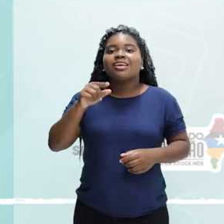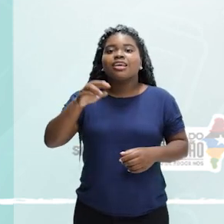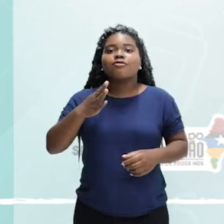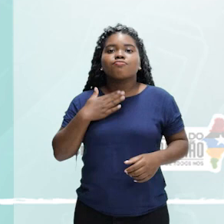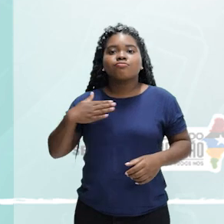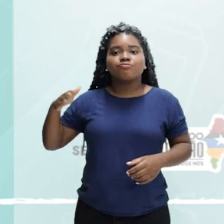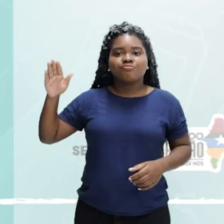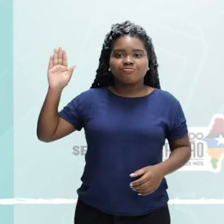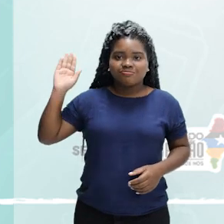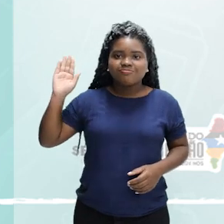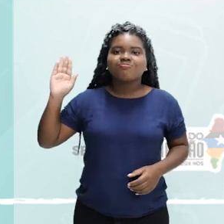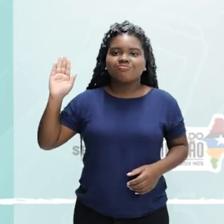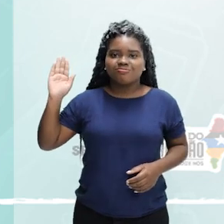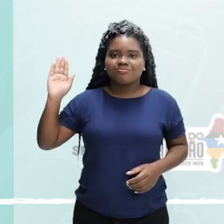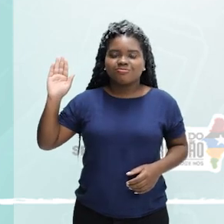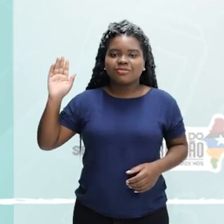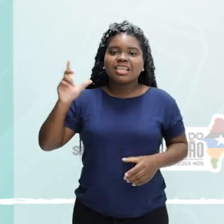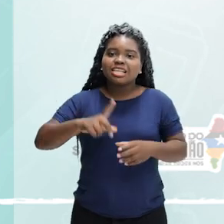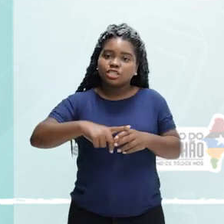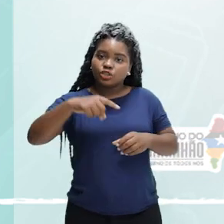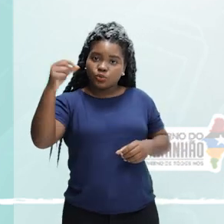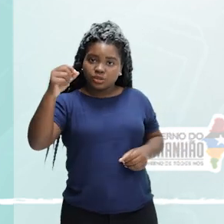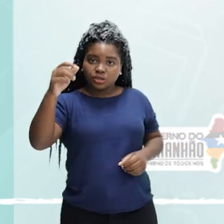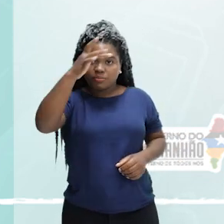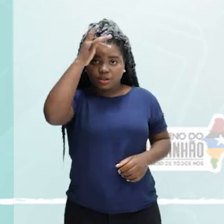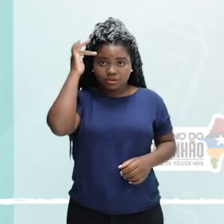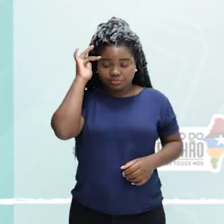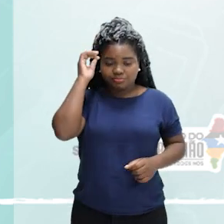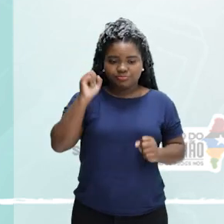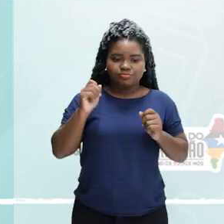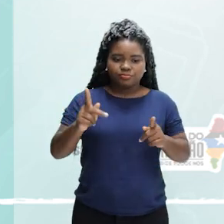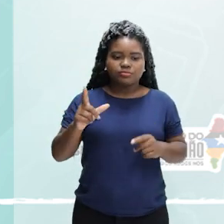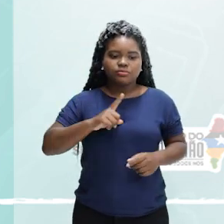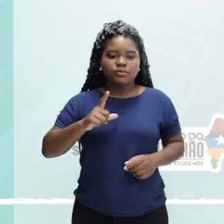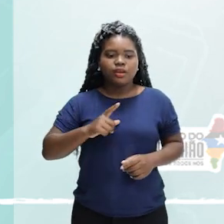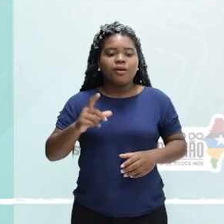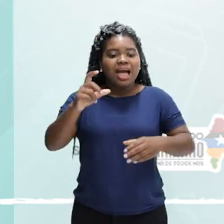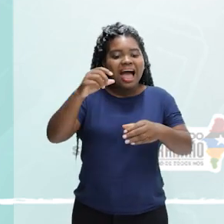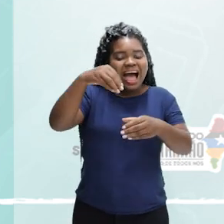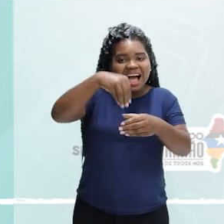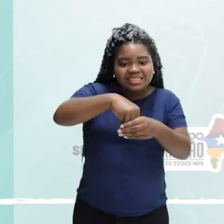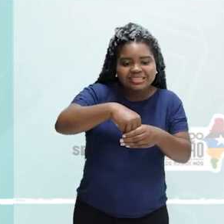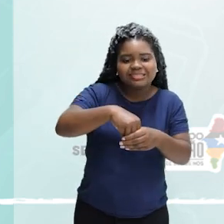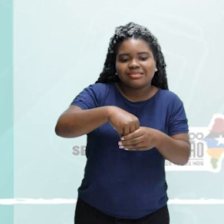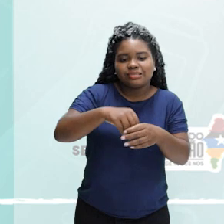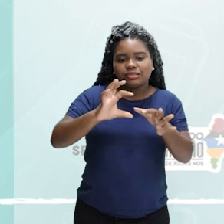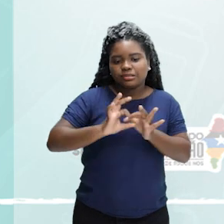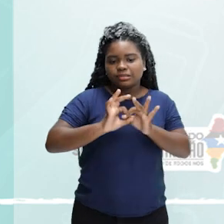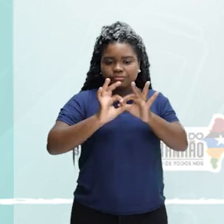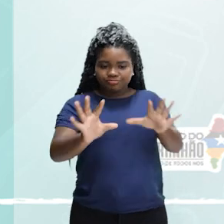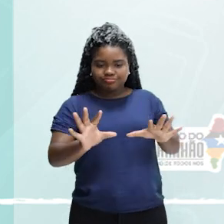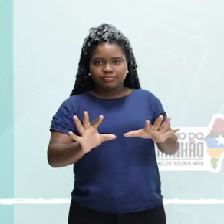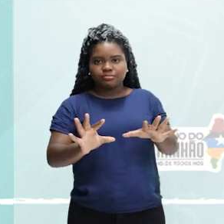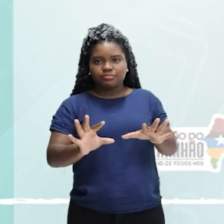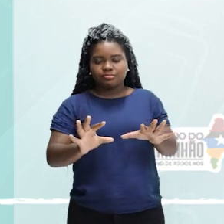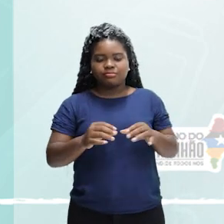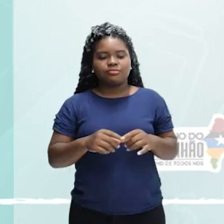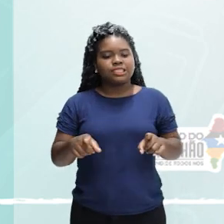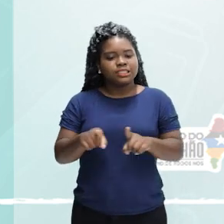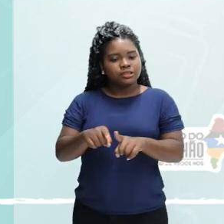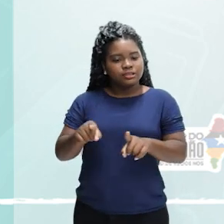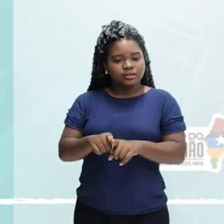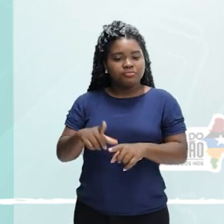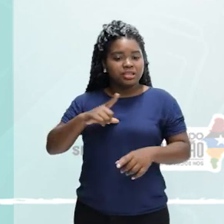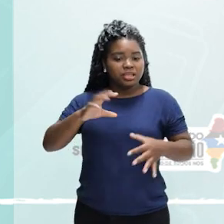pela população. As eleições devem ser livres, justas e frequentes, periódicas, né? É necessário